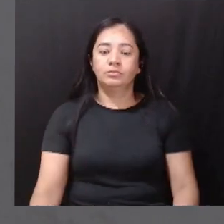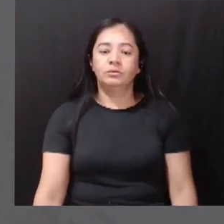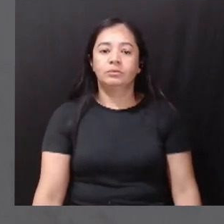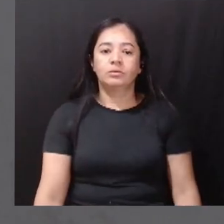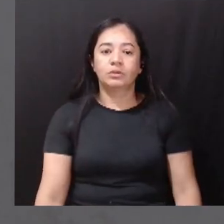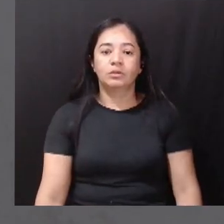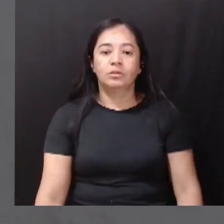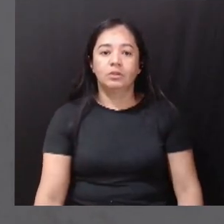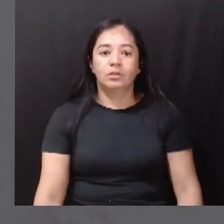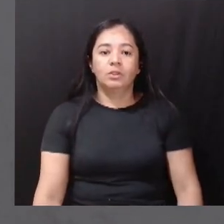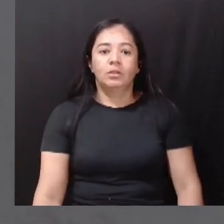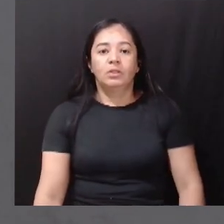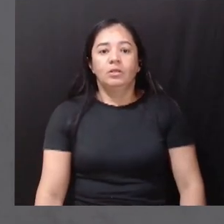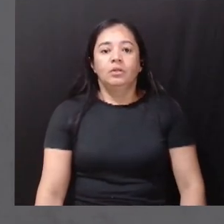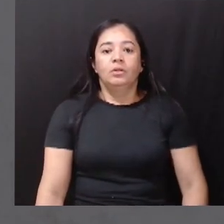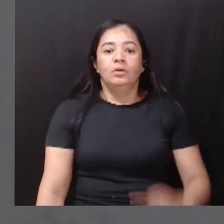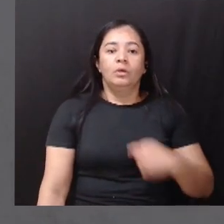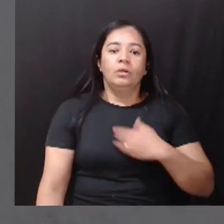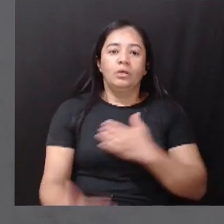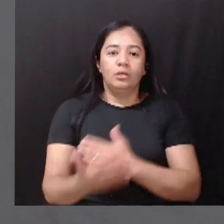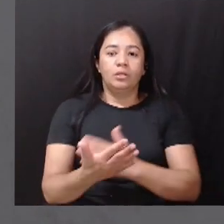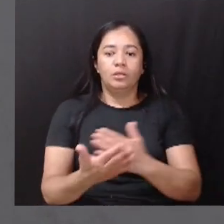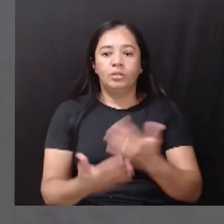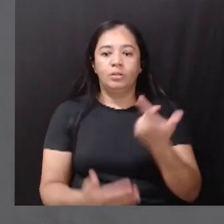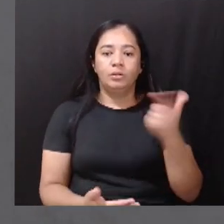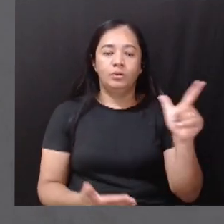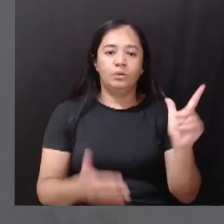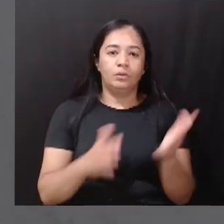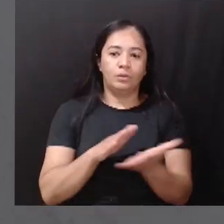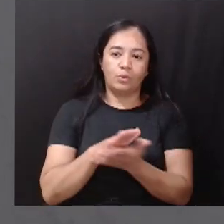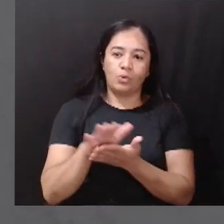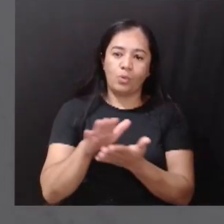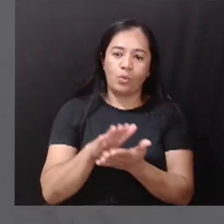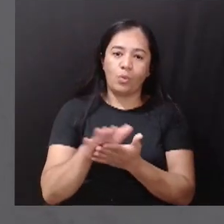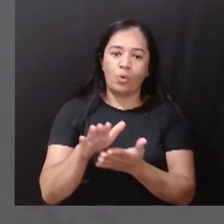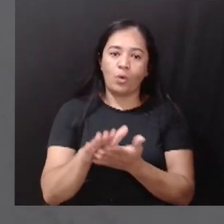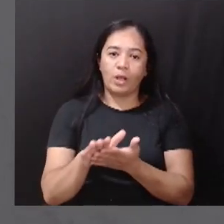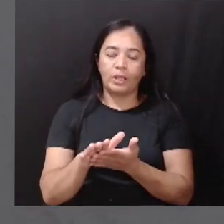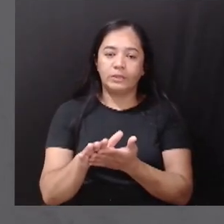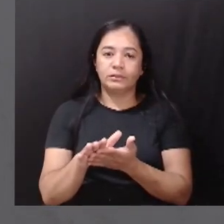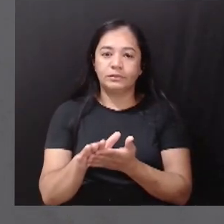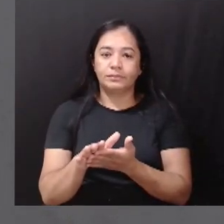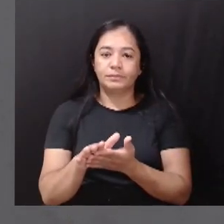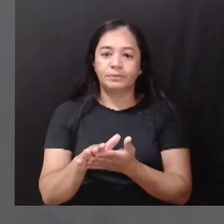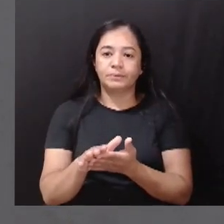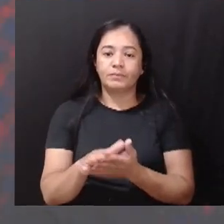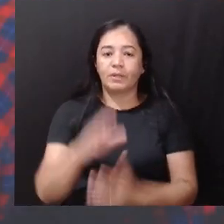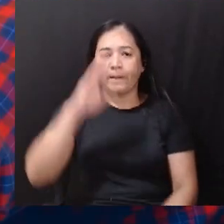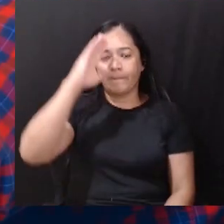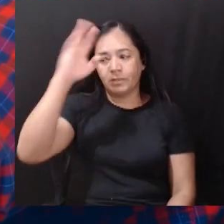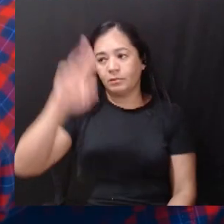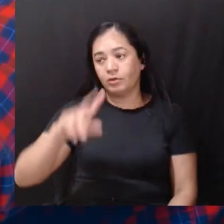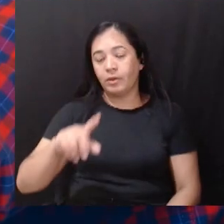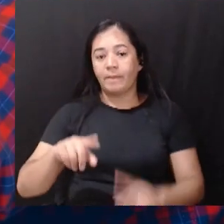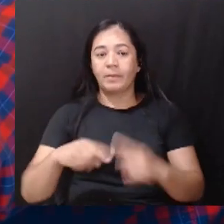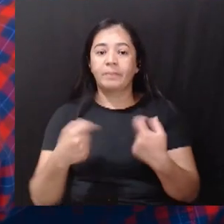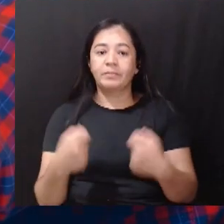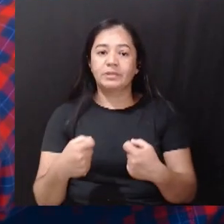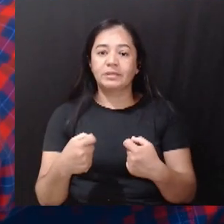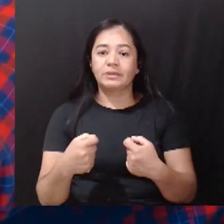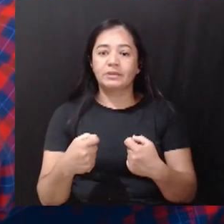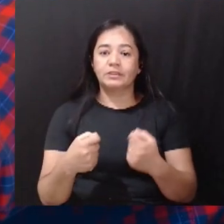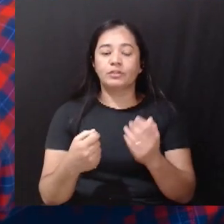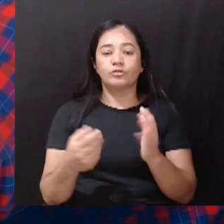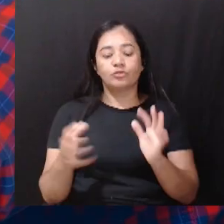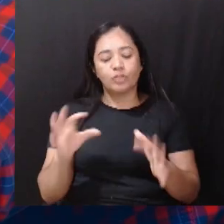Depois, aí eu começo a ir para outros gastos, que aí não são exatamente a prioridade, mas eu preciso estar elencando